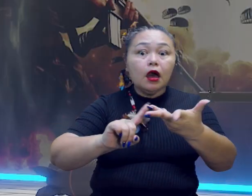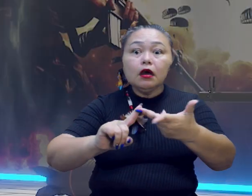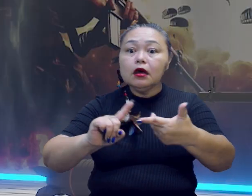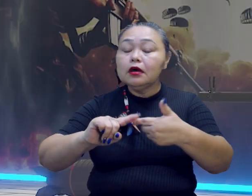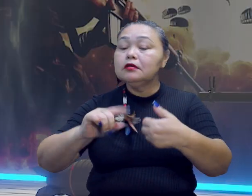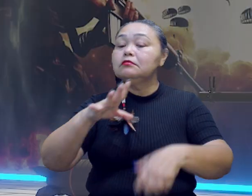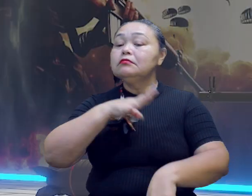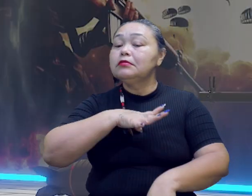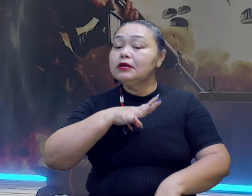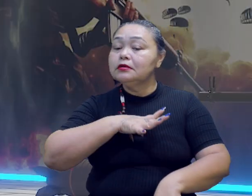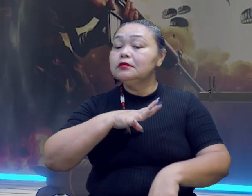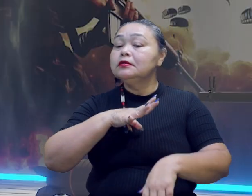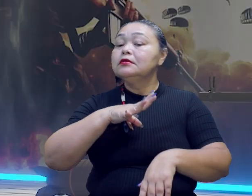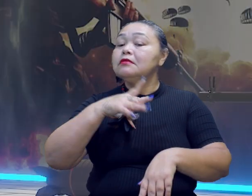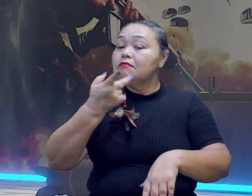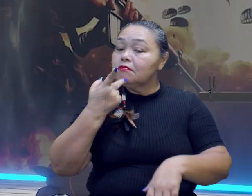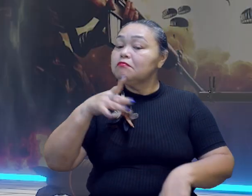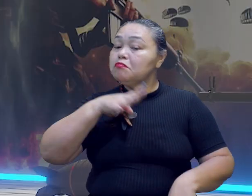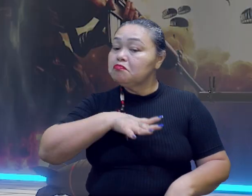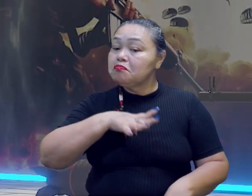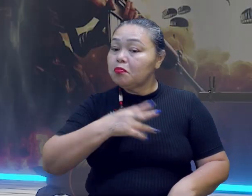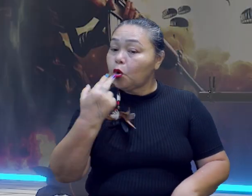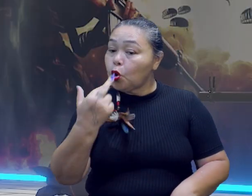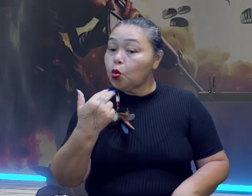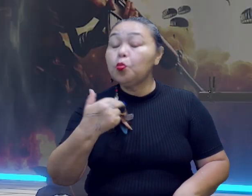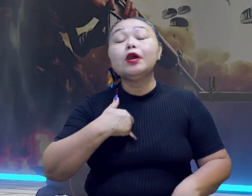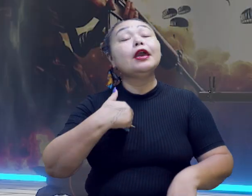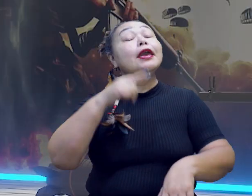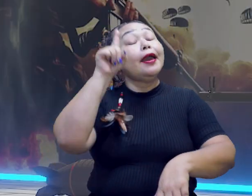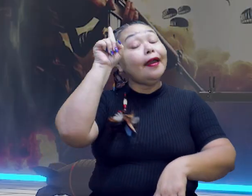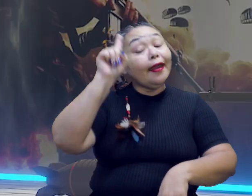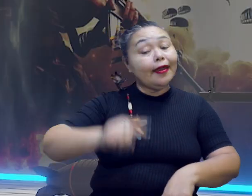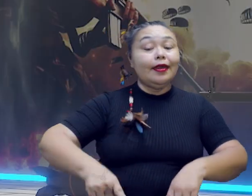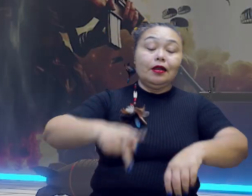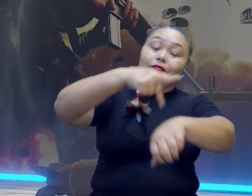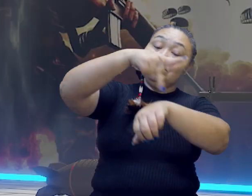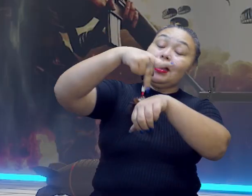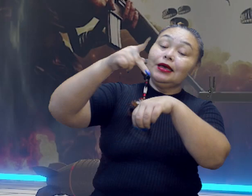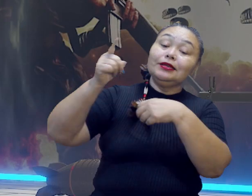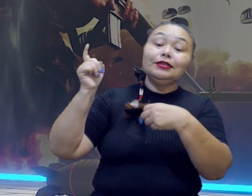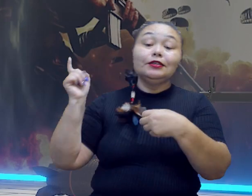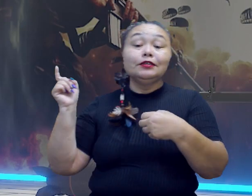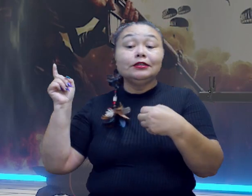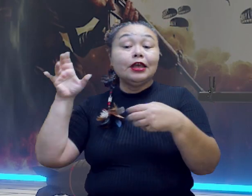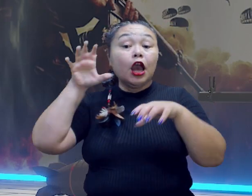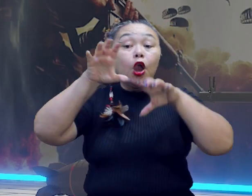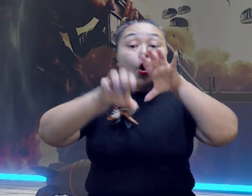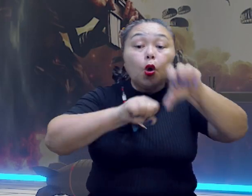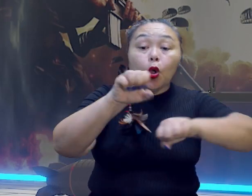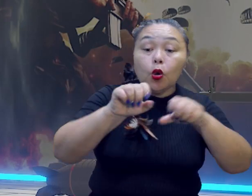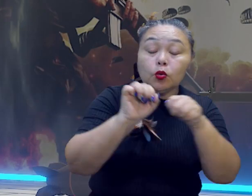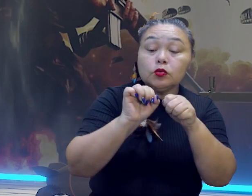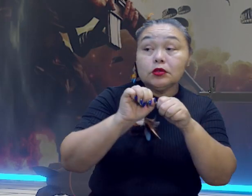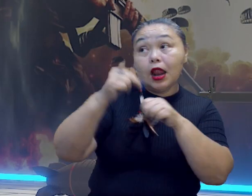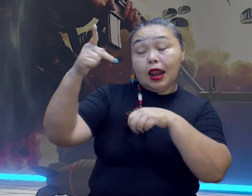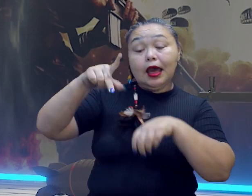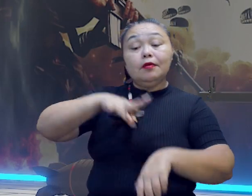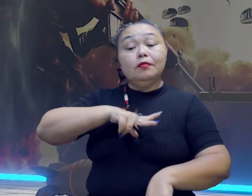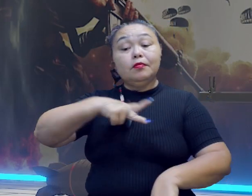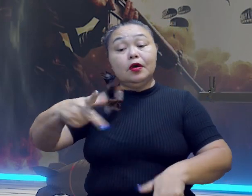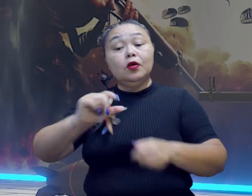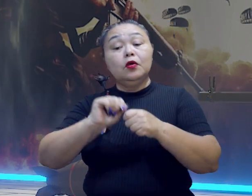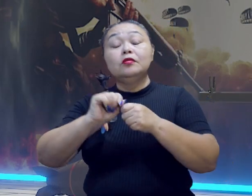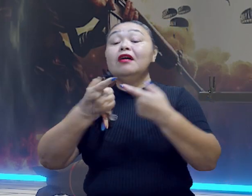português. Por quê? Por que isso? Porque eram países colonizados por Portugal. Vários países